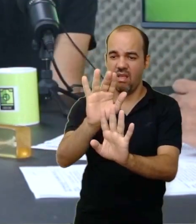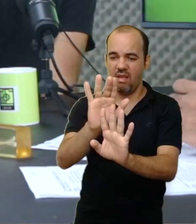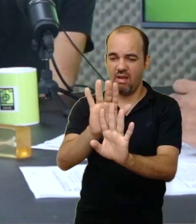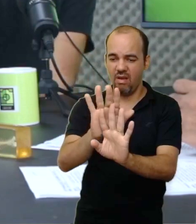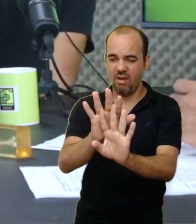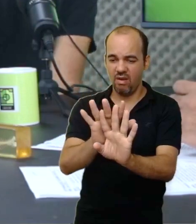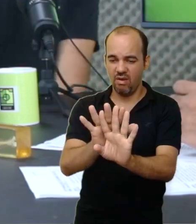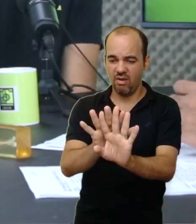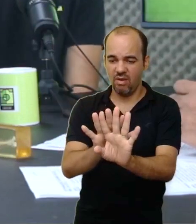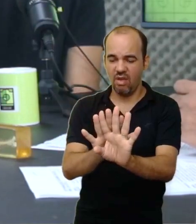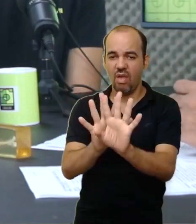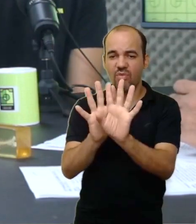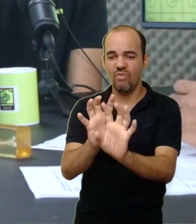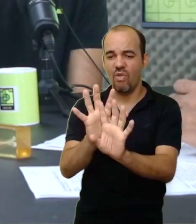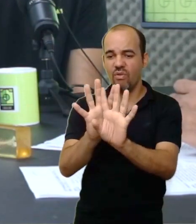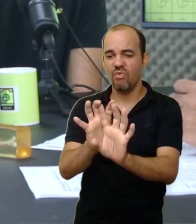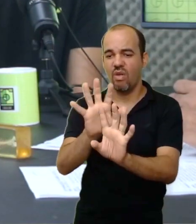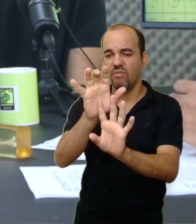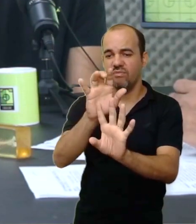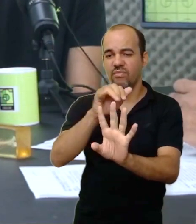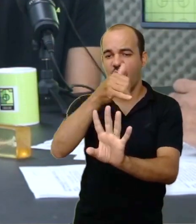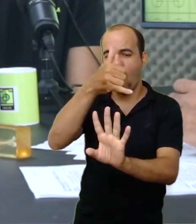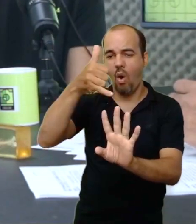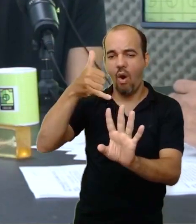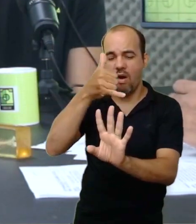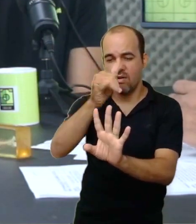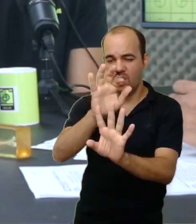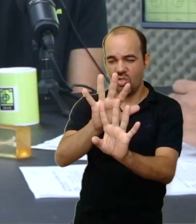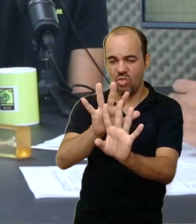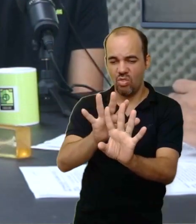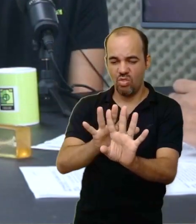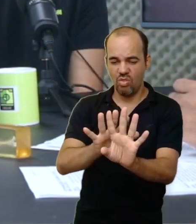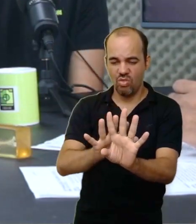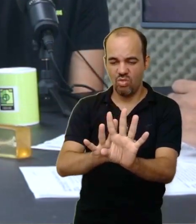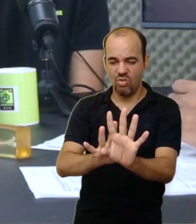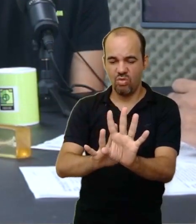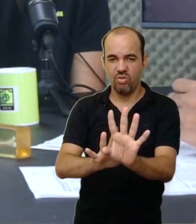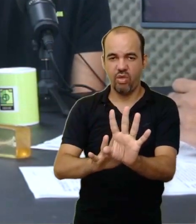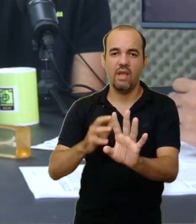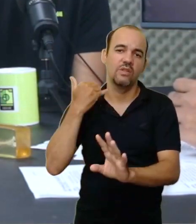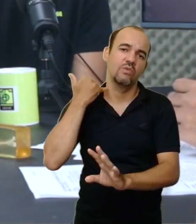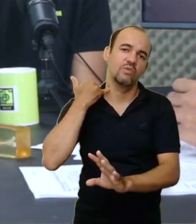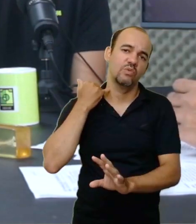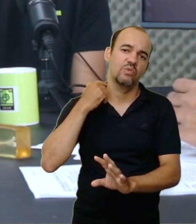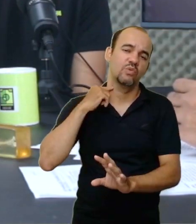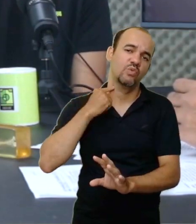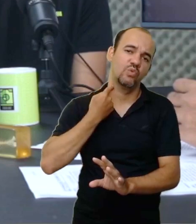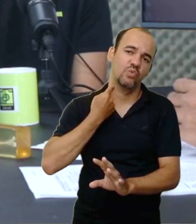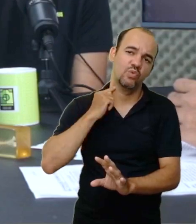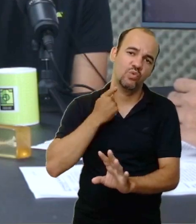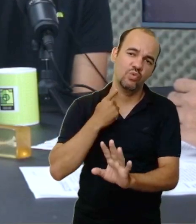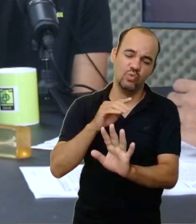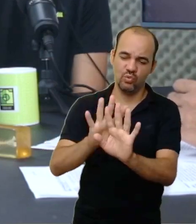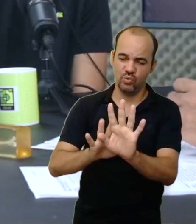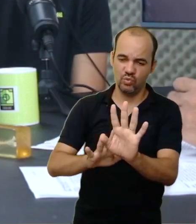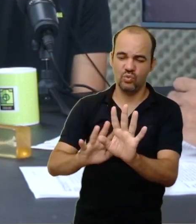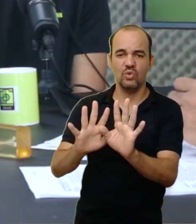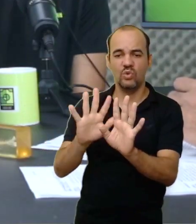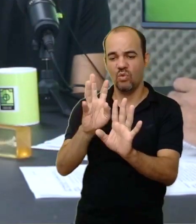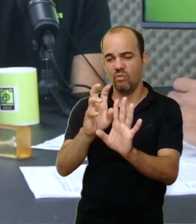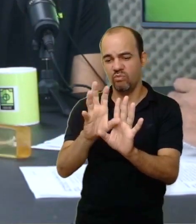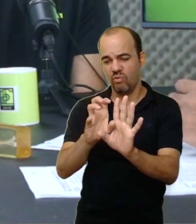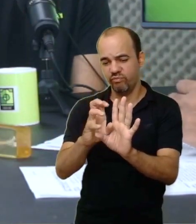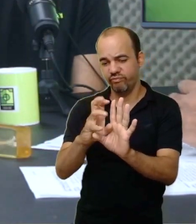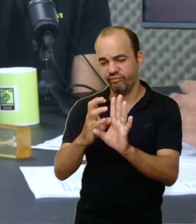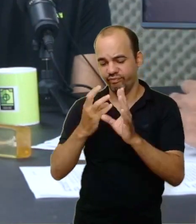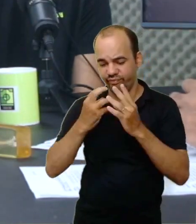eles ingeriram o óleo. Né? Sim. E o quanto isso bioacumula, né? Ou seja, isso vai ser absorvido pelo organismo e